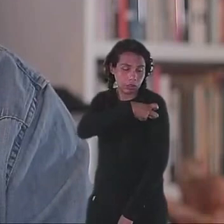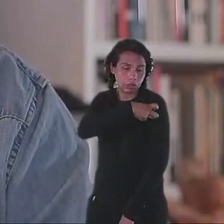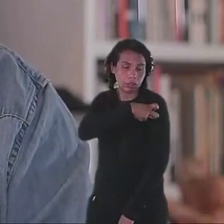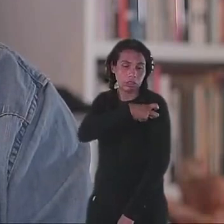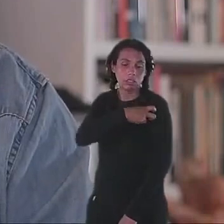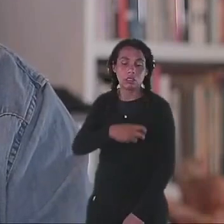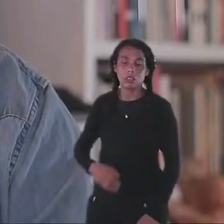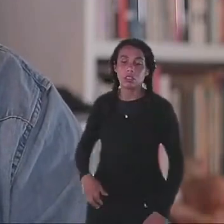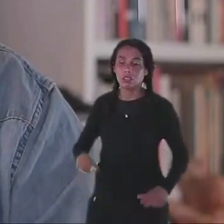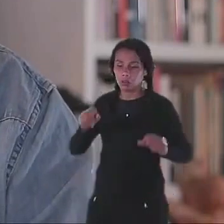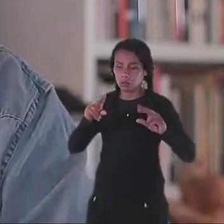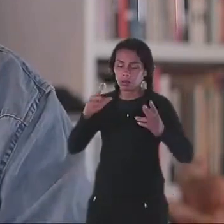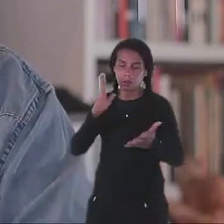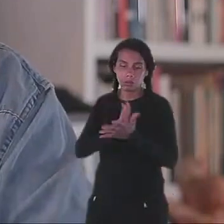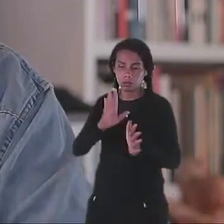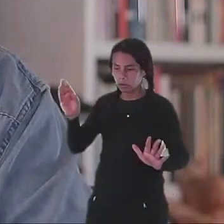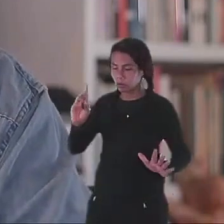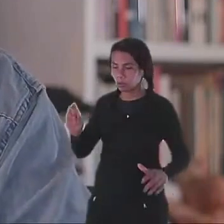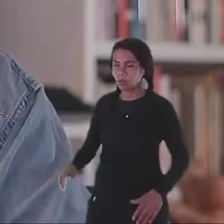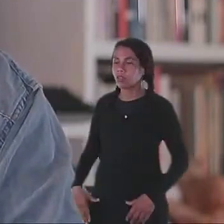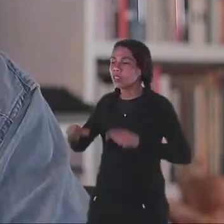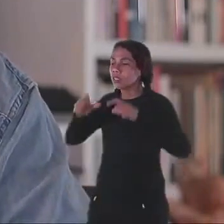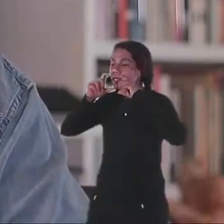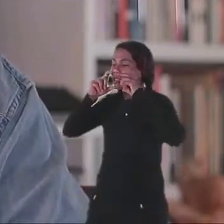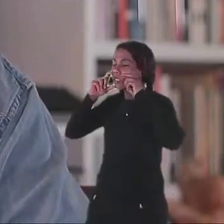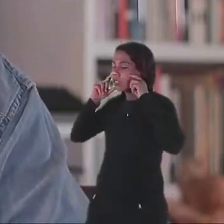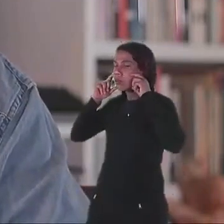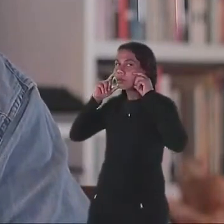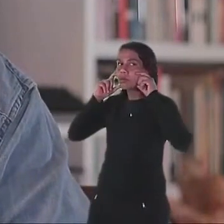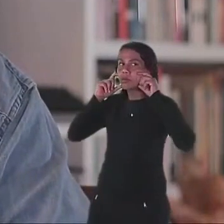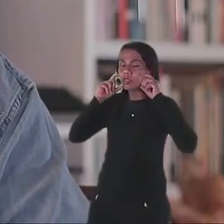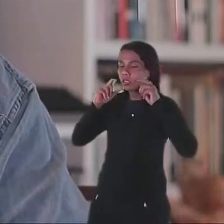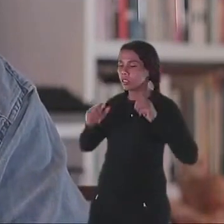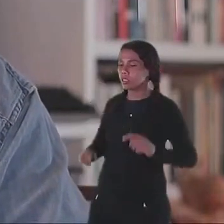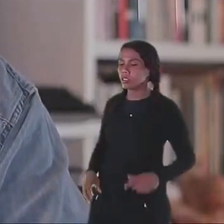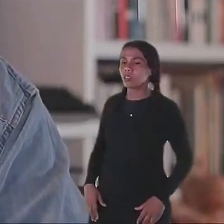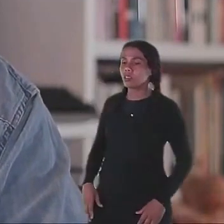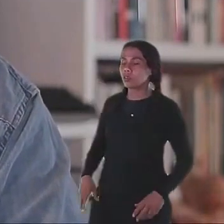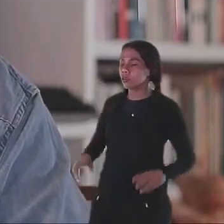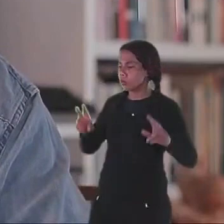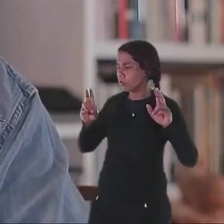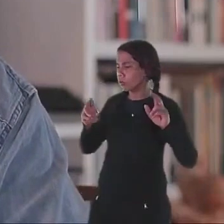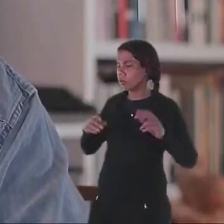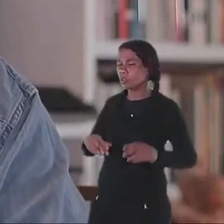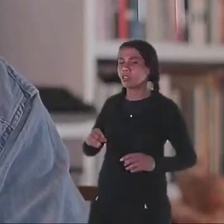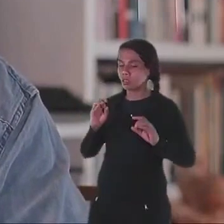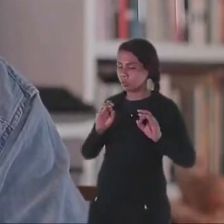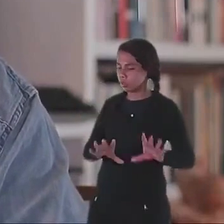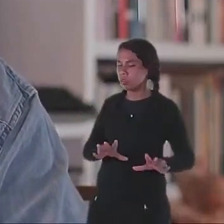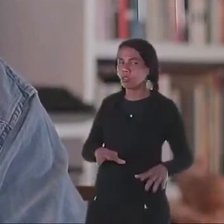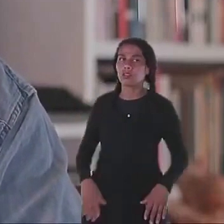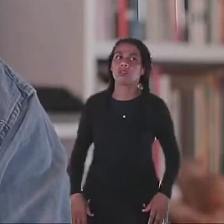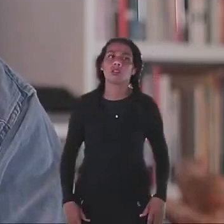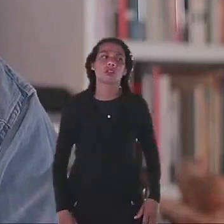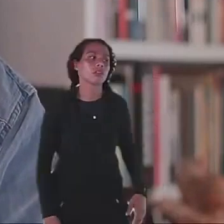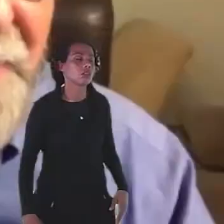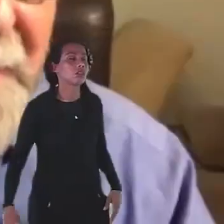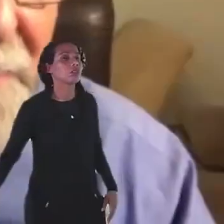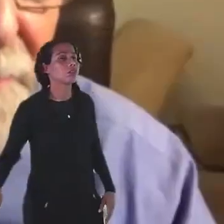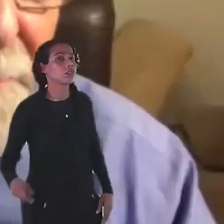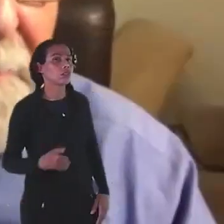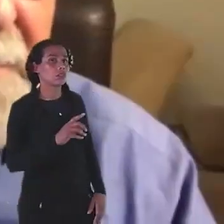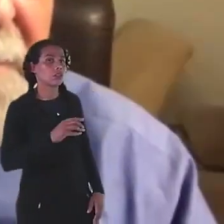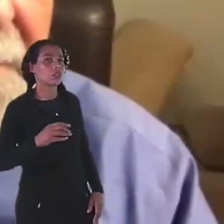a vacinação. Não queria que você falasse disso. Não, isso é muito importante porque os exemplos que nós temos